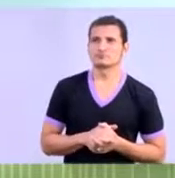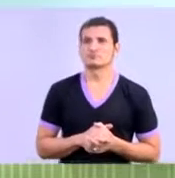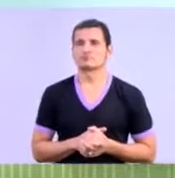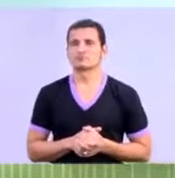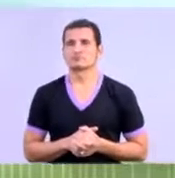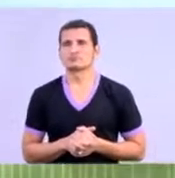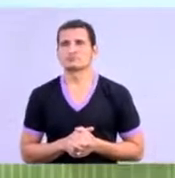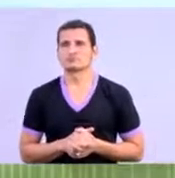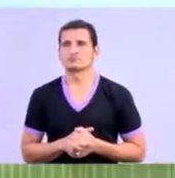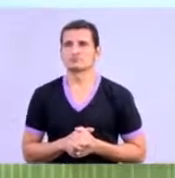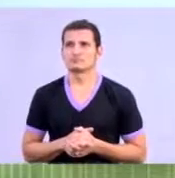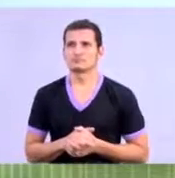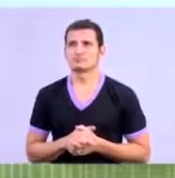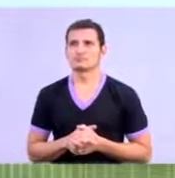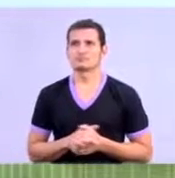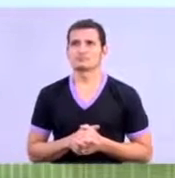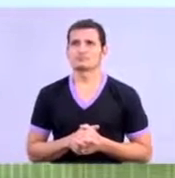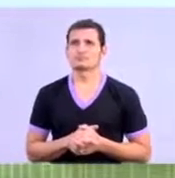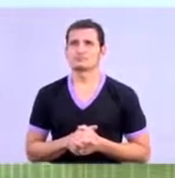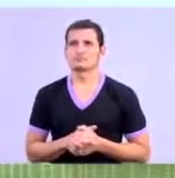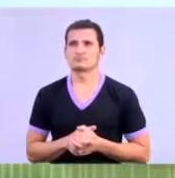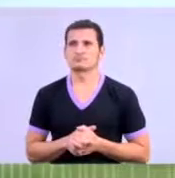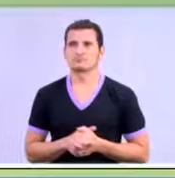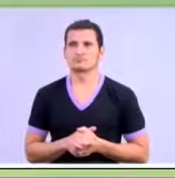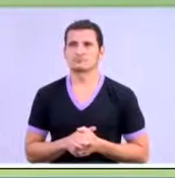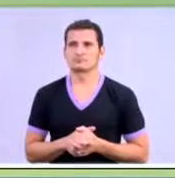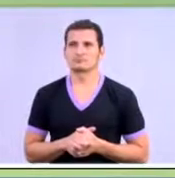invocou ao método. Vamos lá então